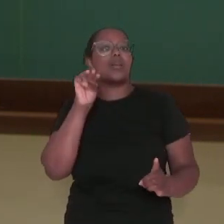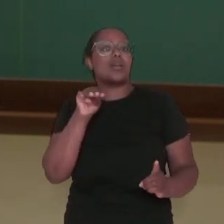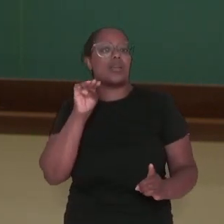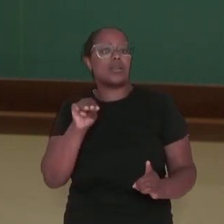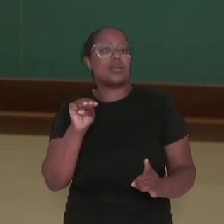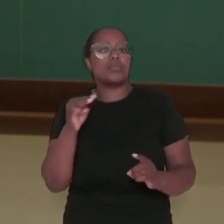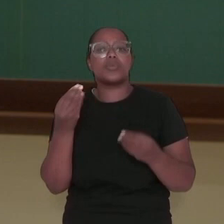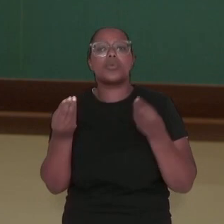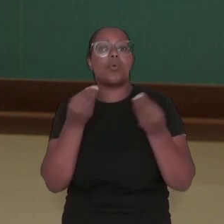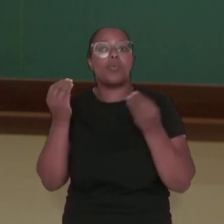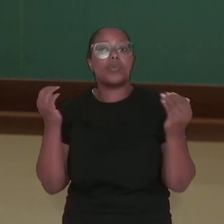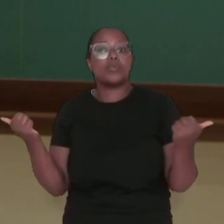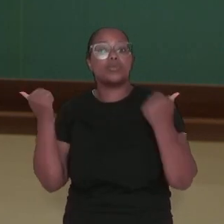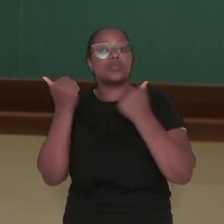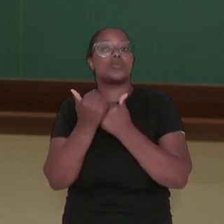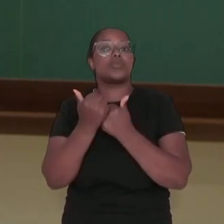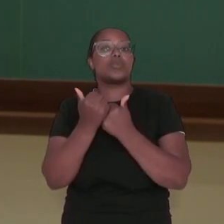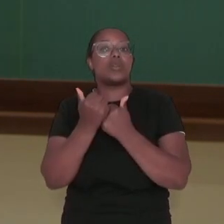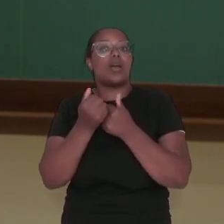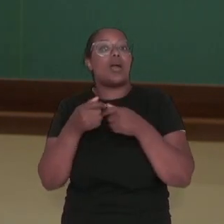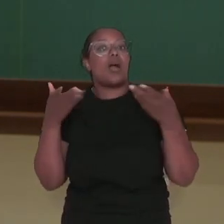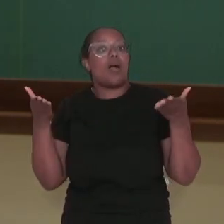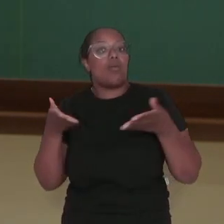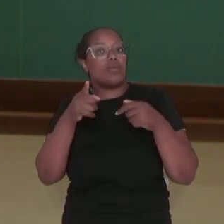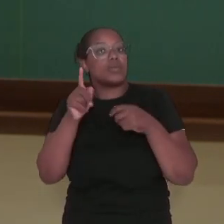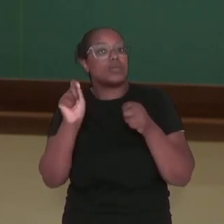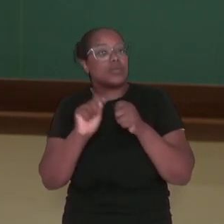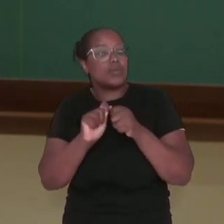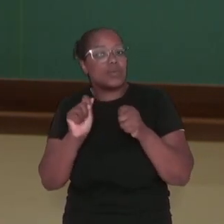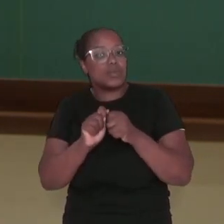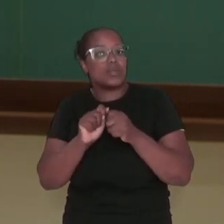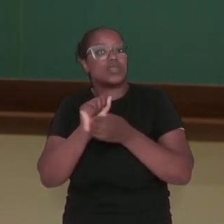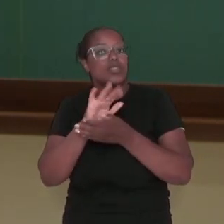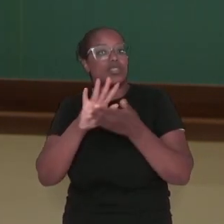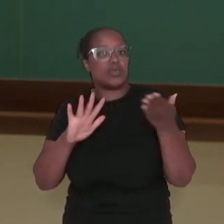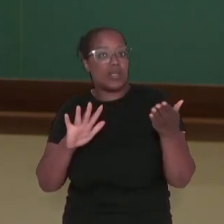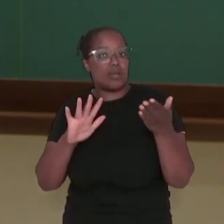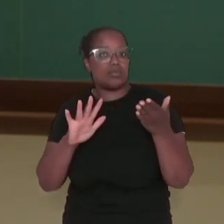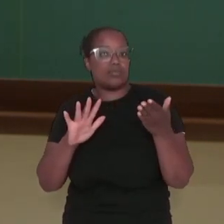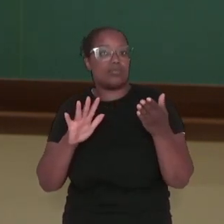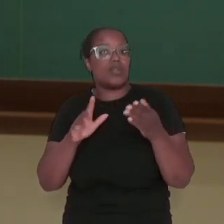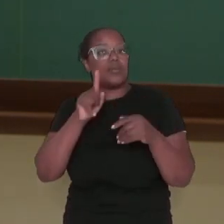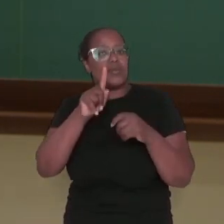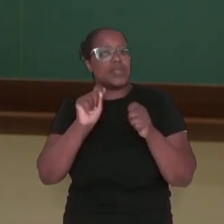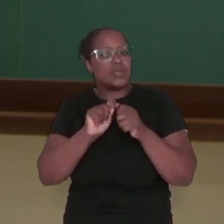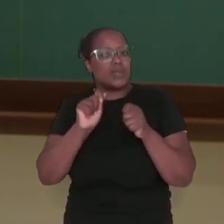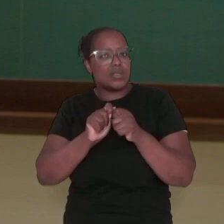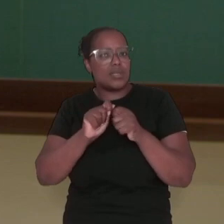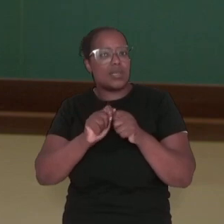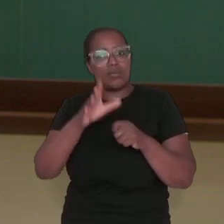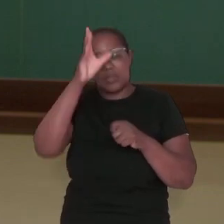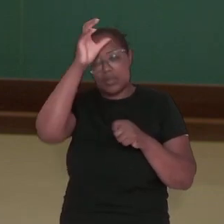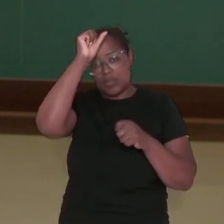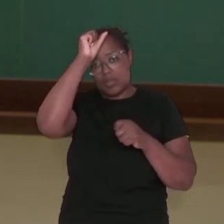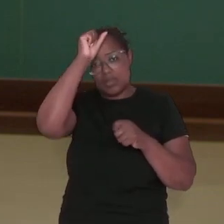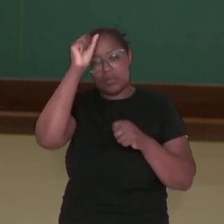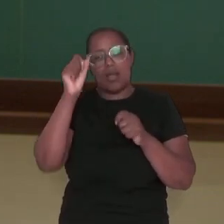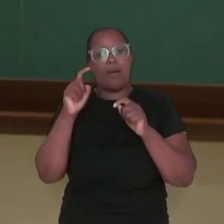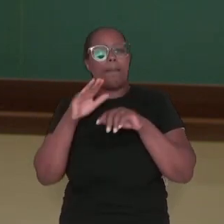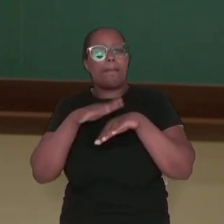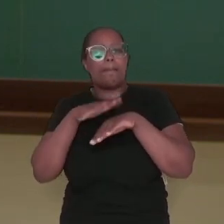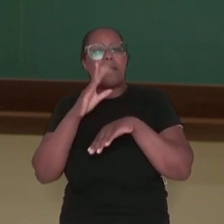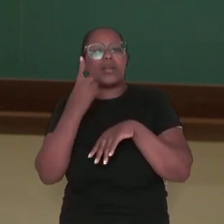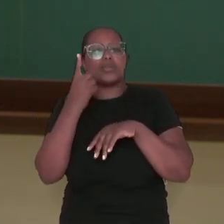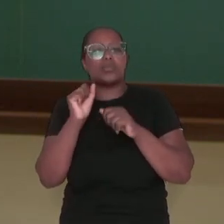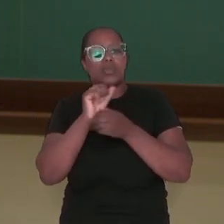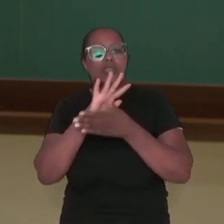para quilômetros? Então, façam isso, pessoal. Fica como uma atividade para vocês extra. Mais um exercício.